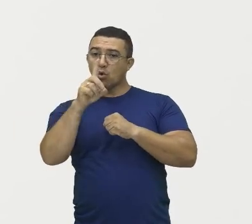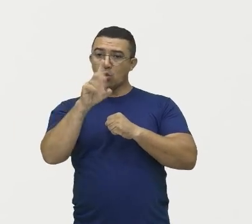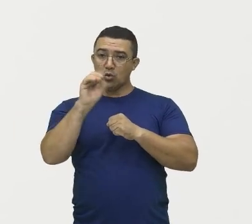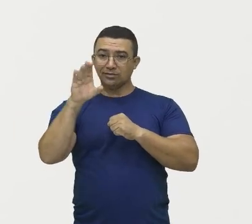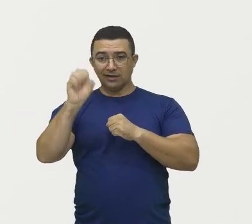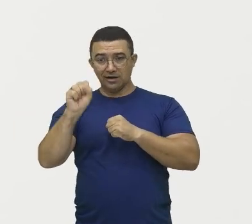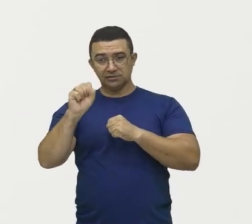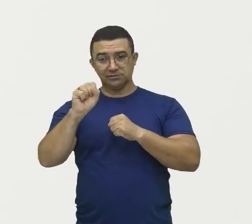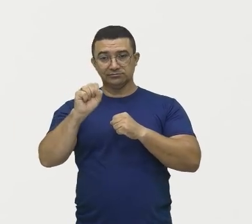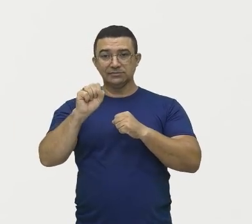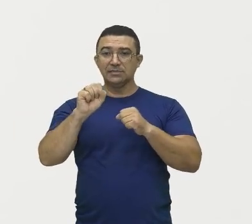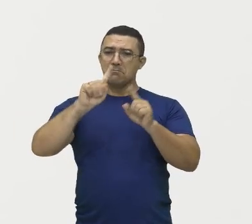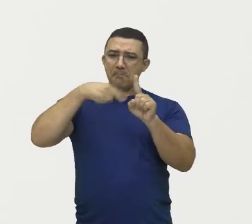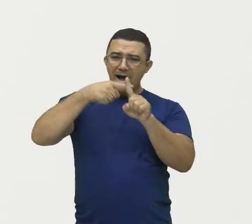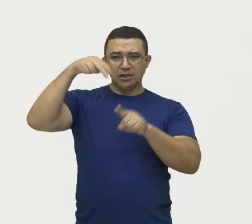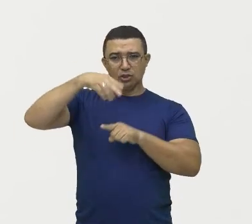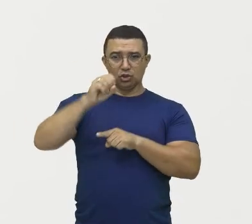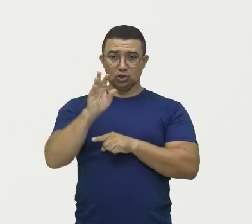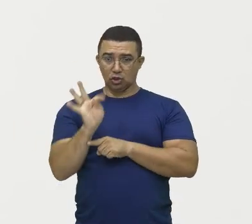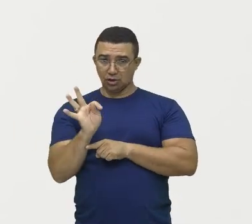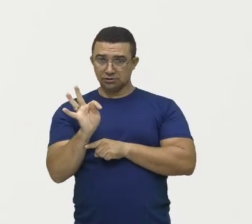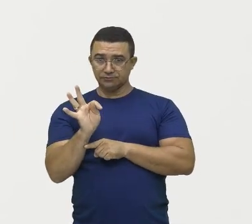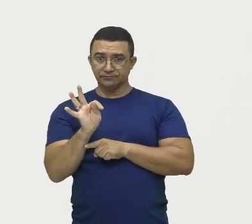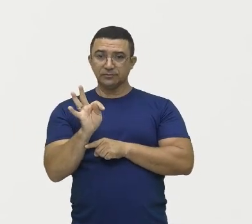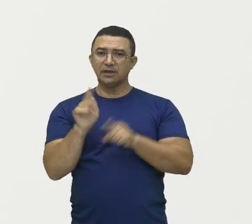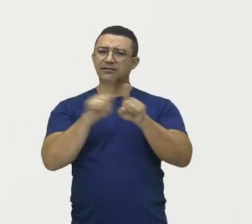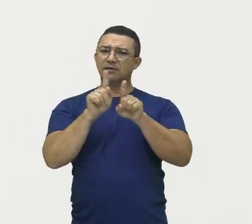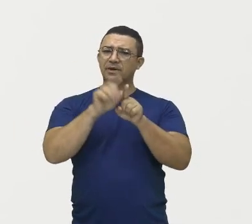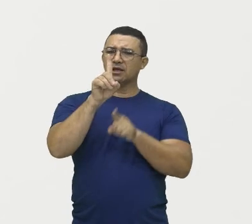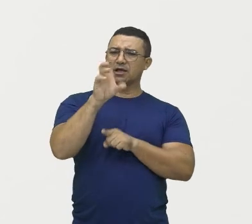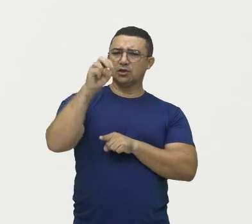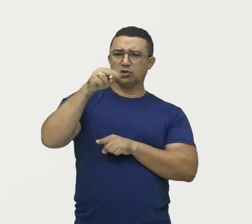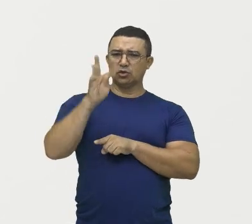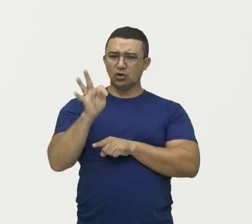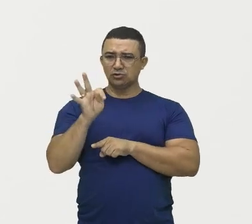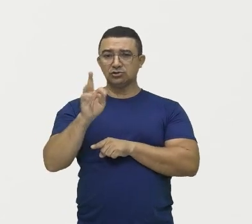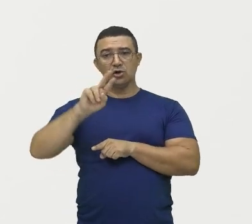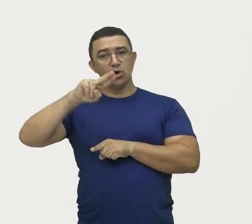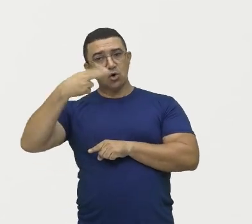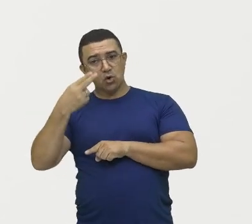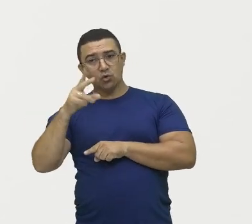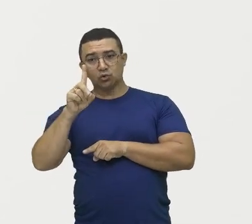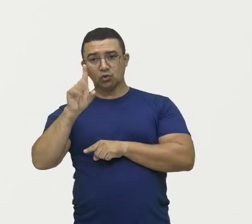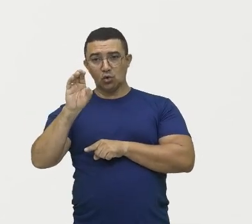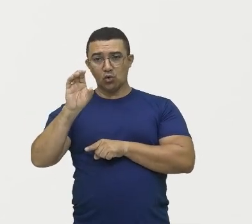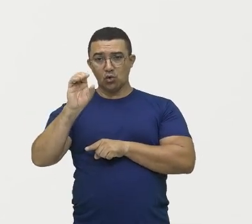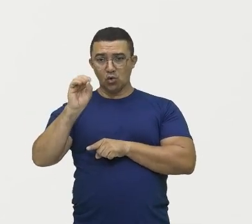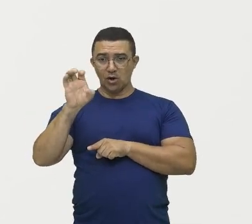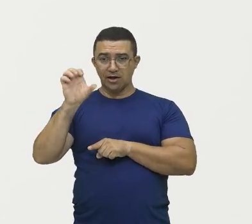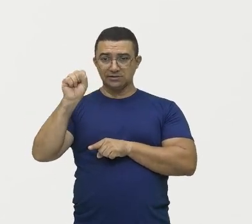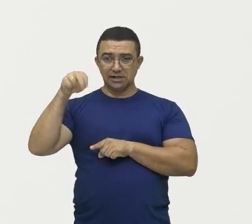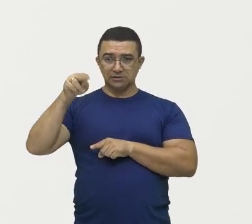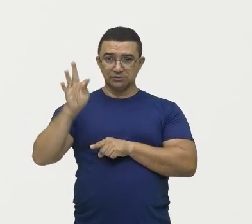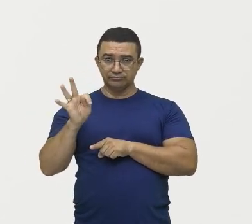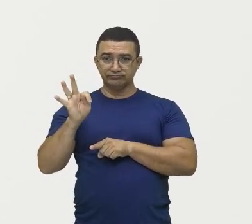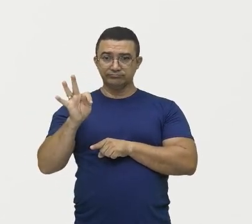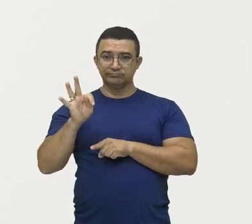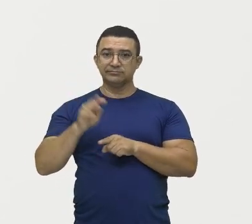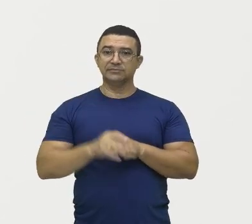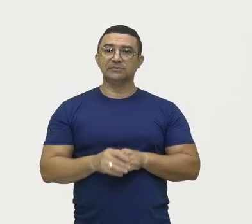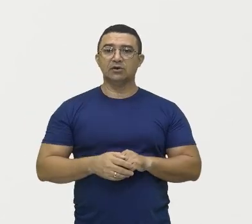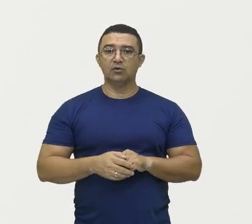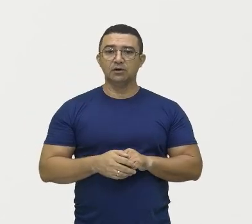doesn't. A frase em questão, por se referir a uma terceira pessoa, Sheila, né, equivalente a she, ela,